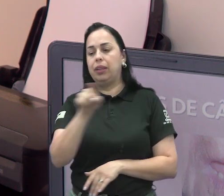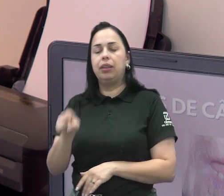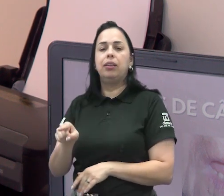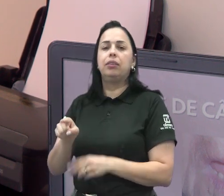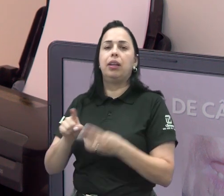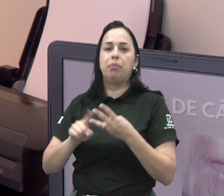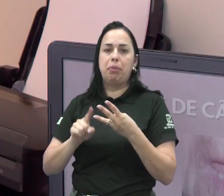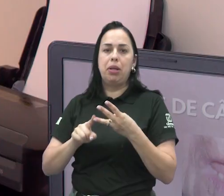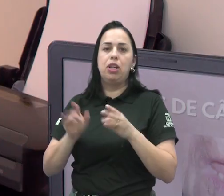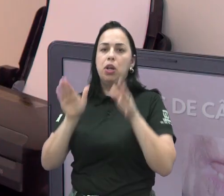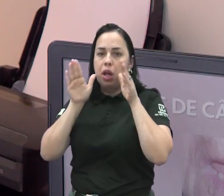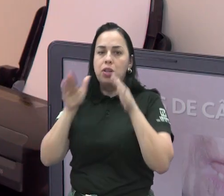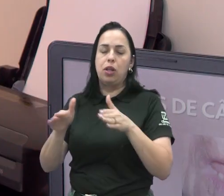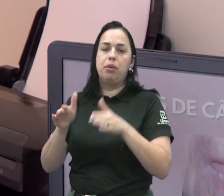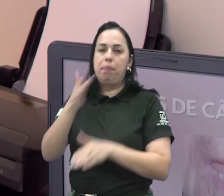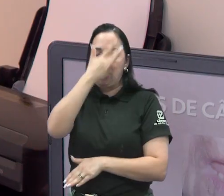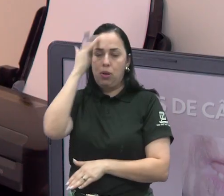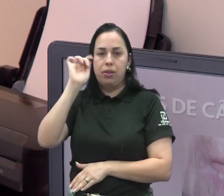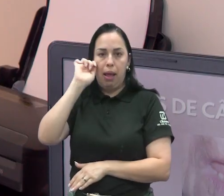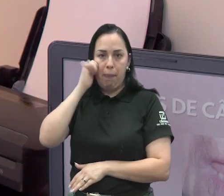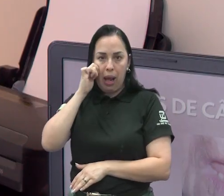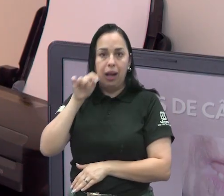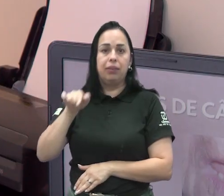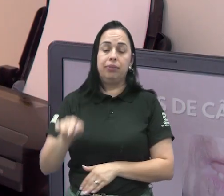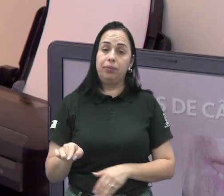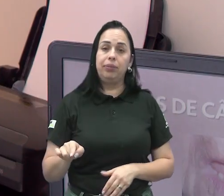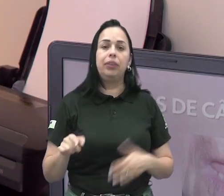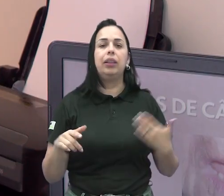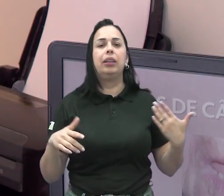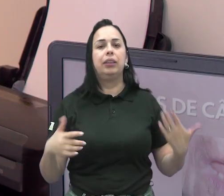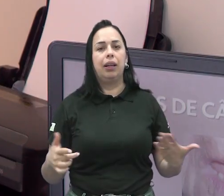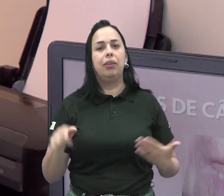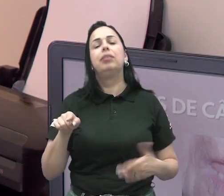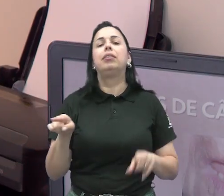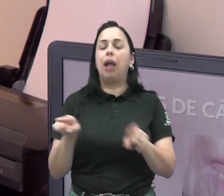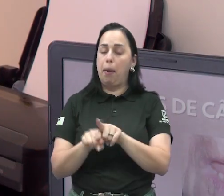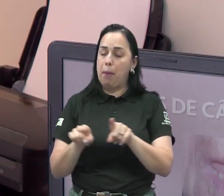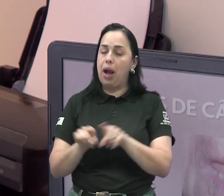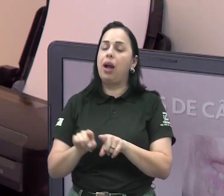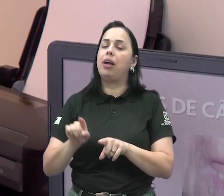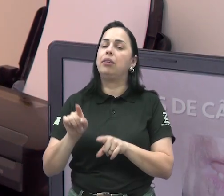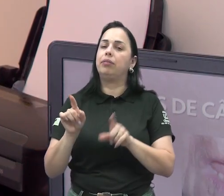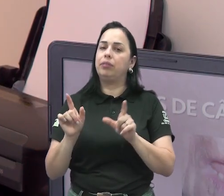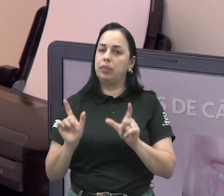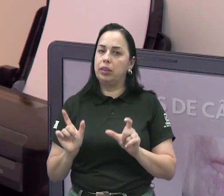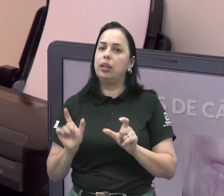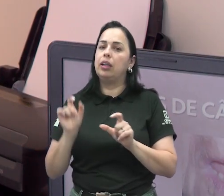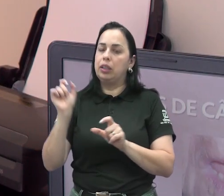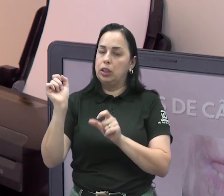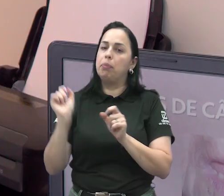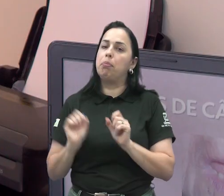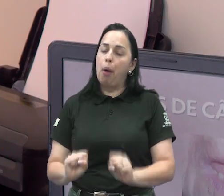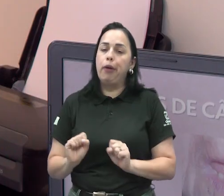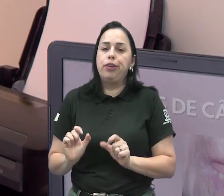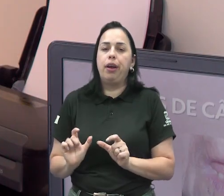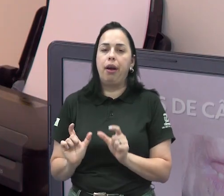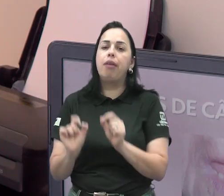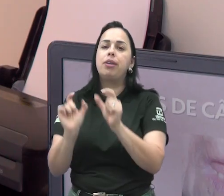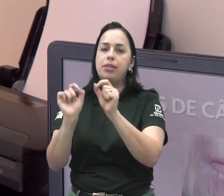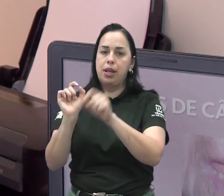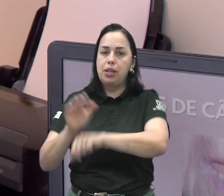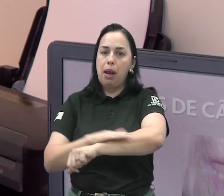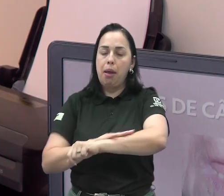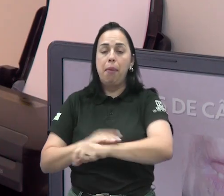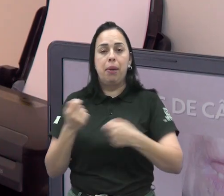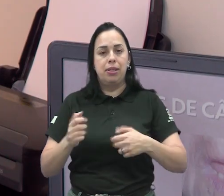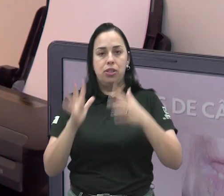clara e alguns tipos de melanoma são mais comuns em pacientes com a pele negra. Então a pele negra também apresenta o risco de câncer de pele